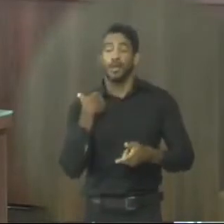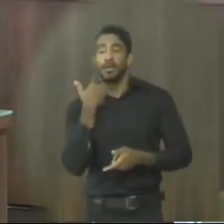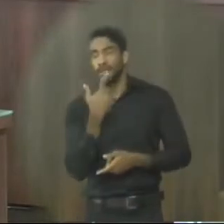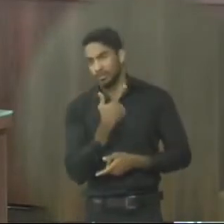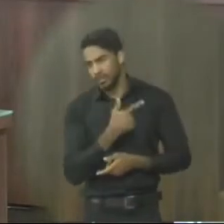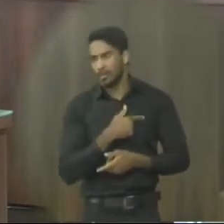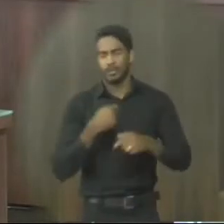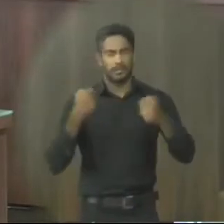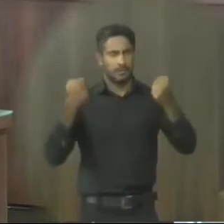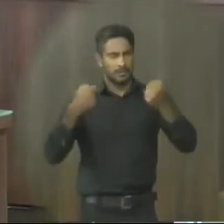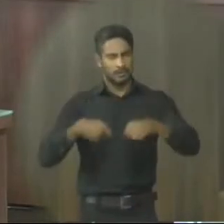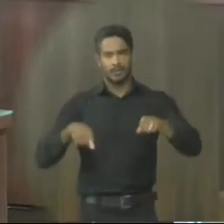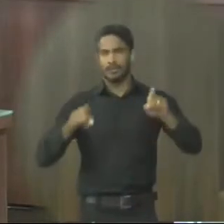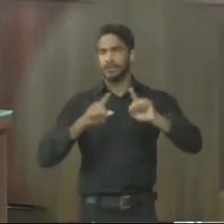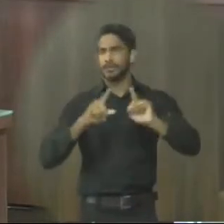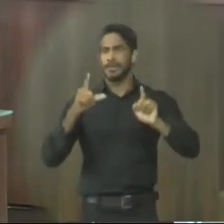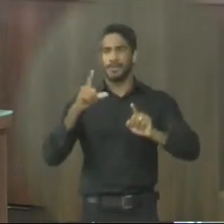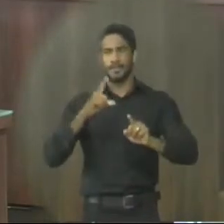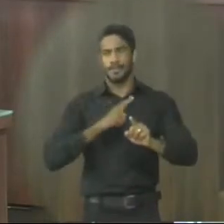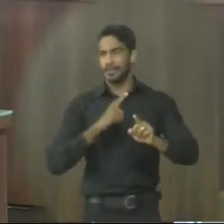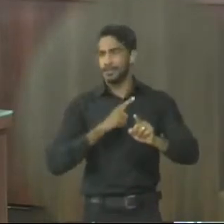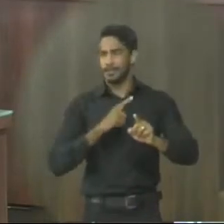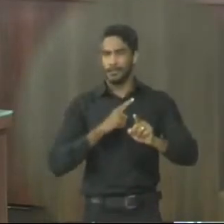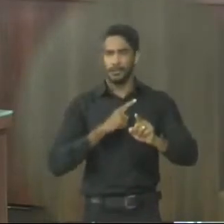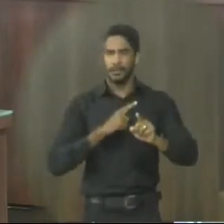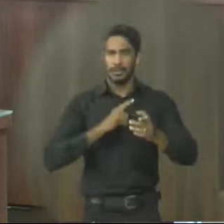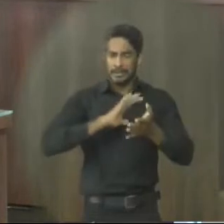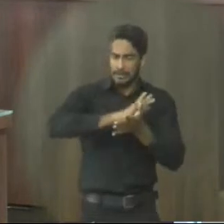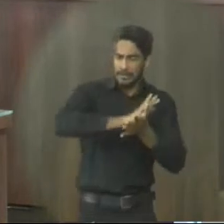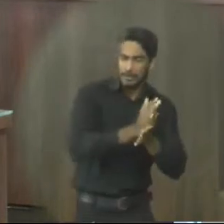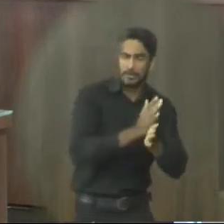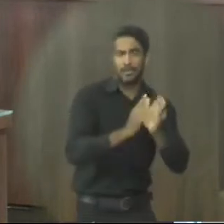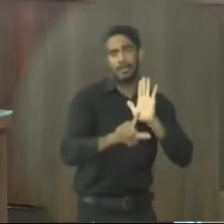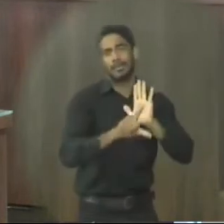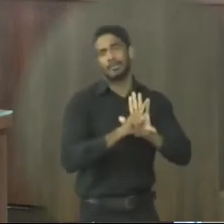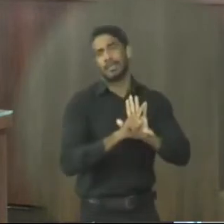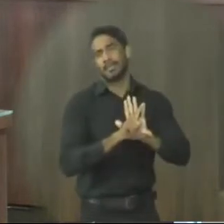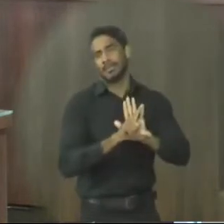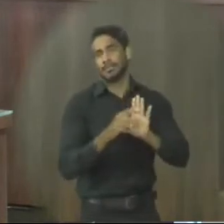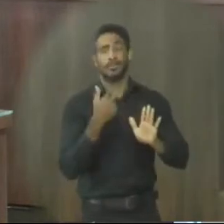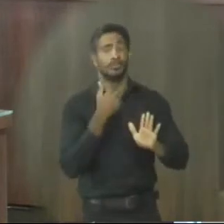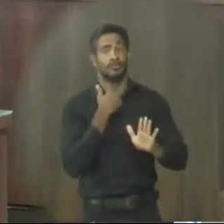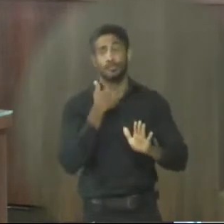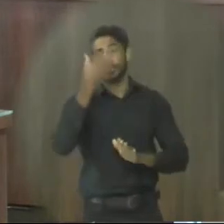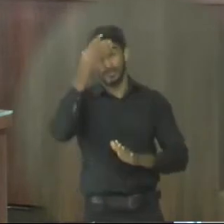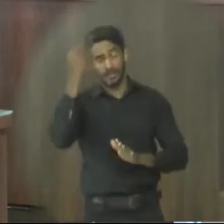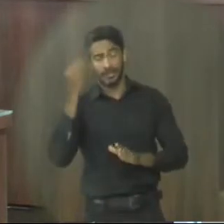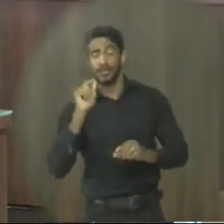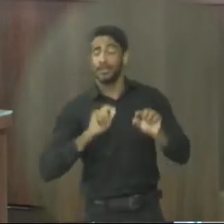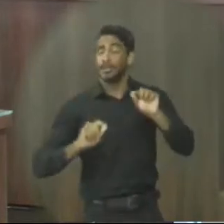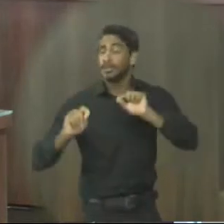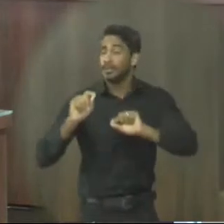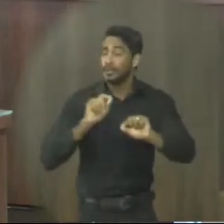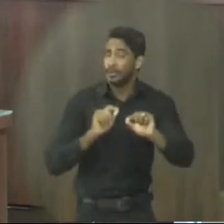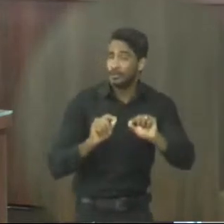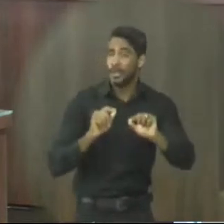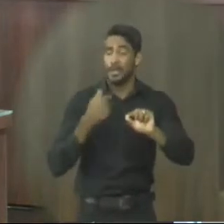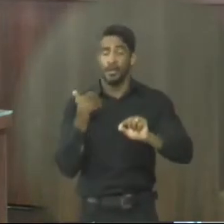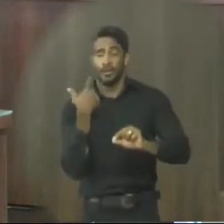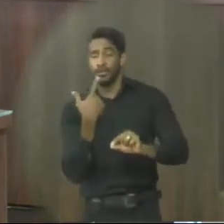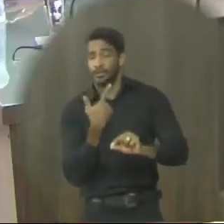não precise passar por cima da legalidade. A gente não pode esquecer que nós,